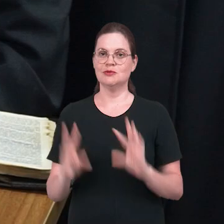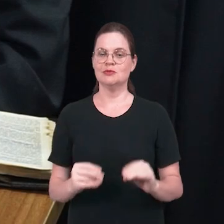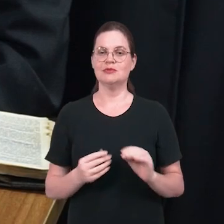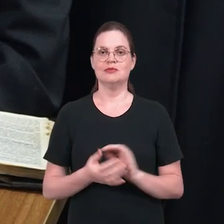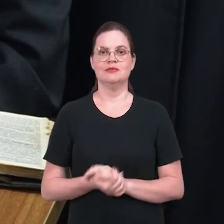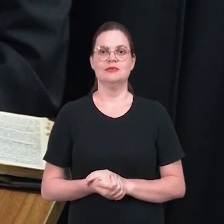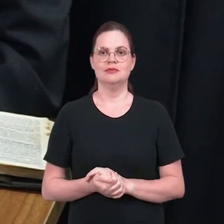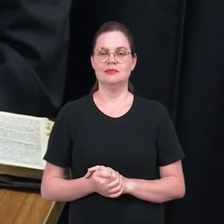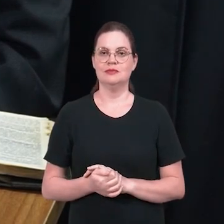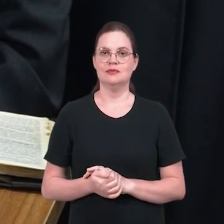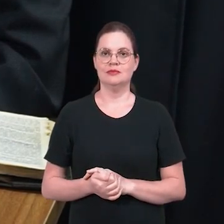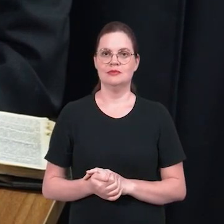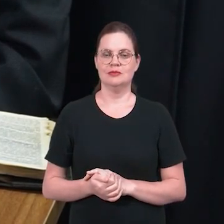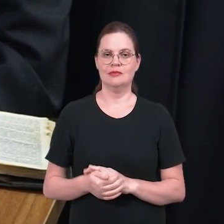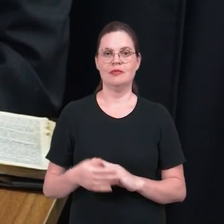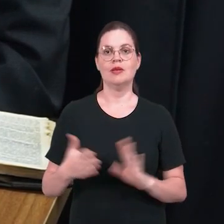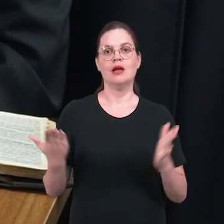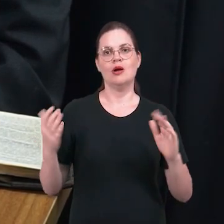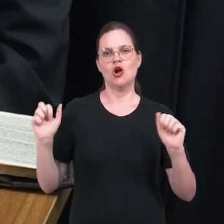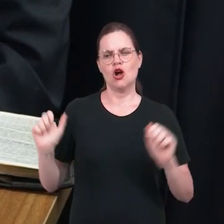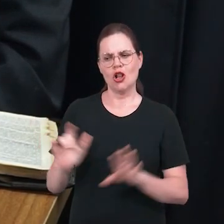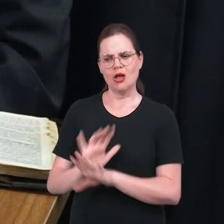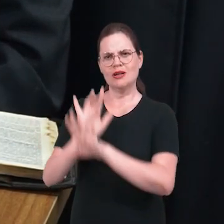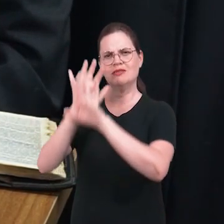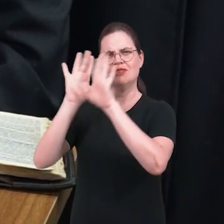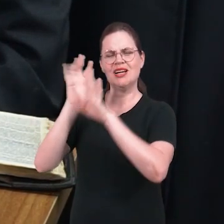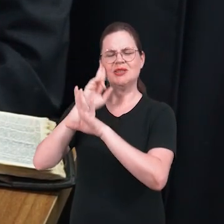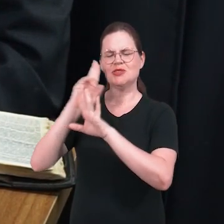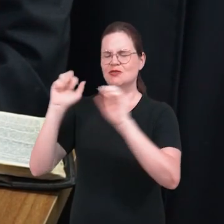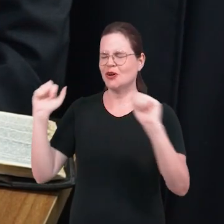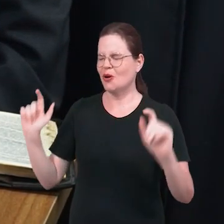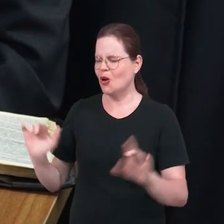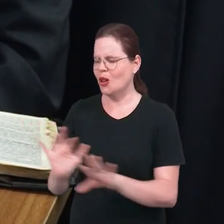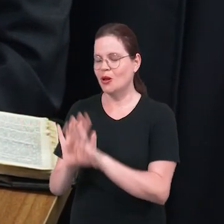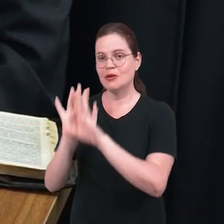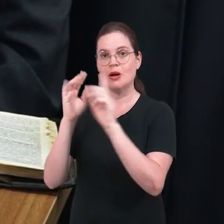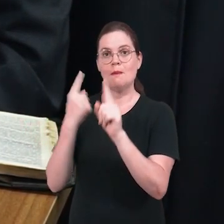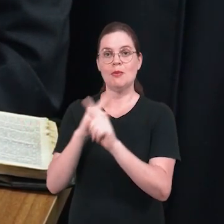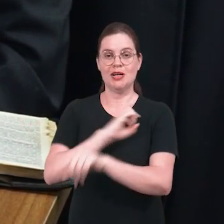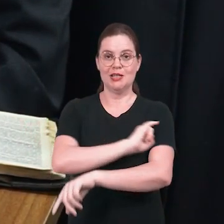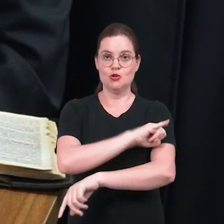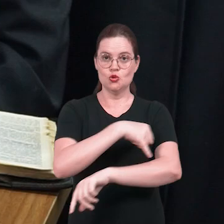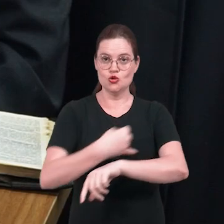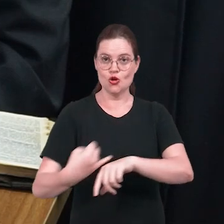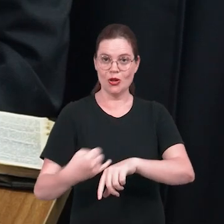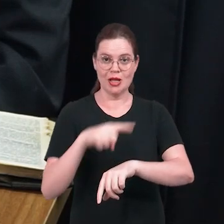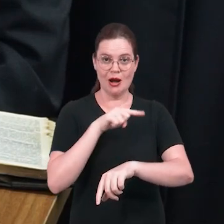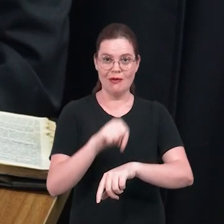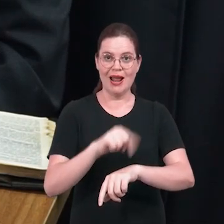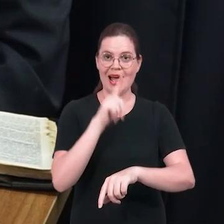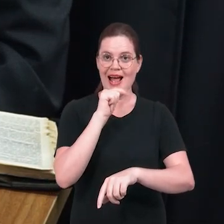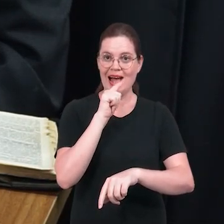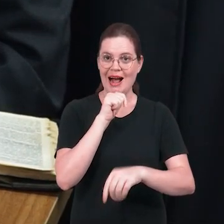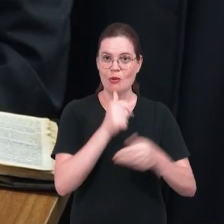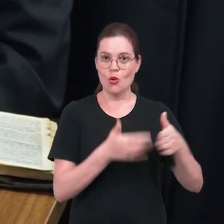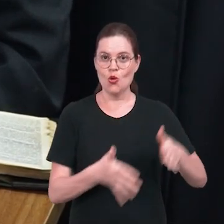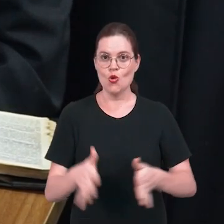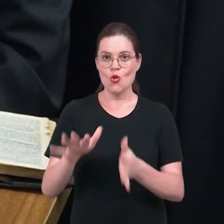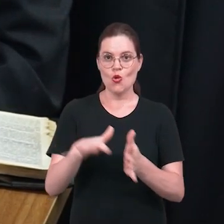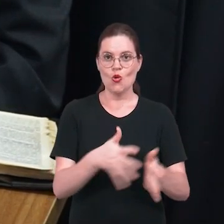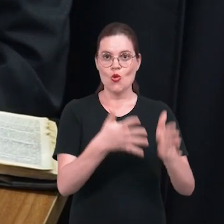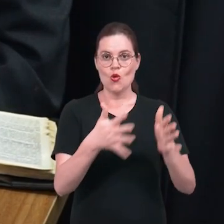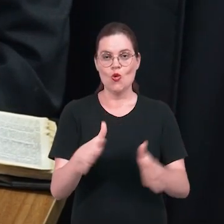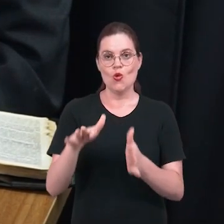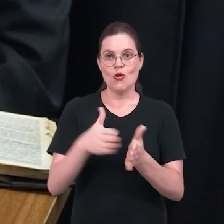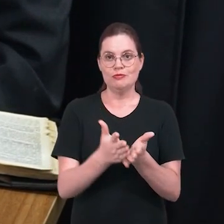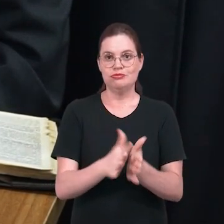Né? Então, depois o Senhor foi glorificado grandemente. Na passagem do Jordão, o Senhor estava. Se o Senhor